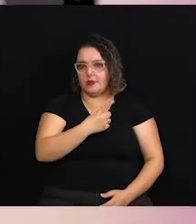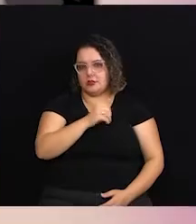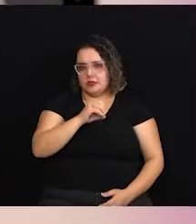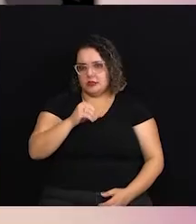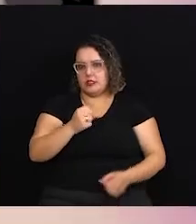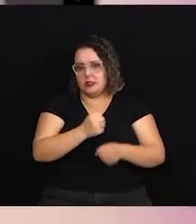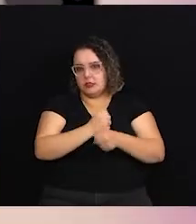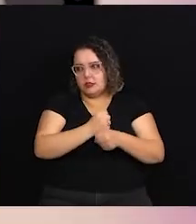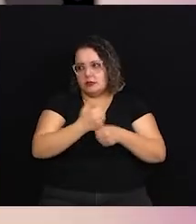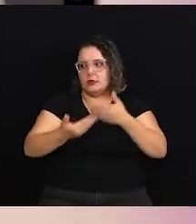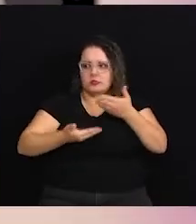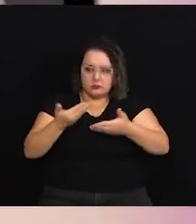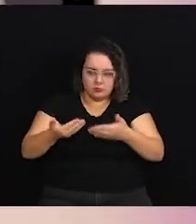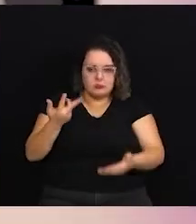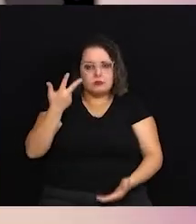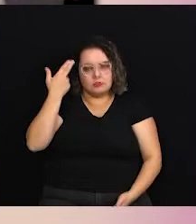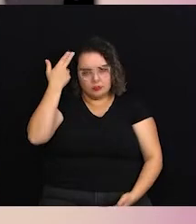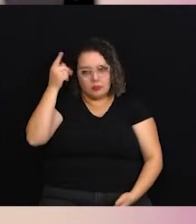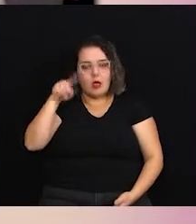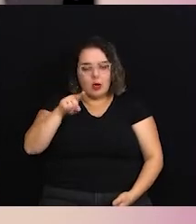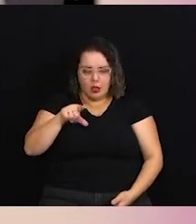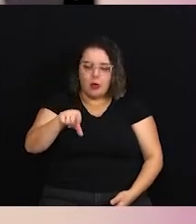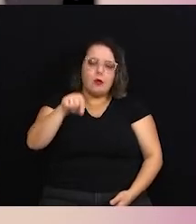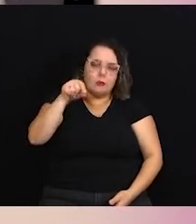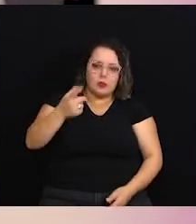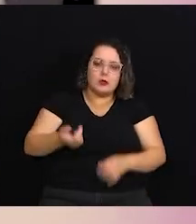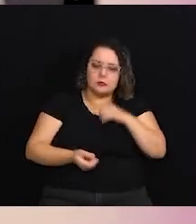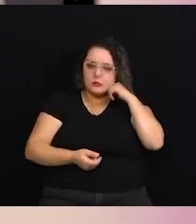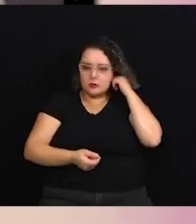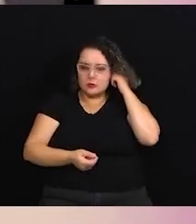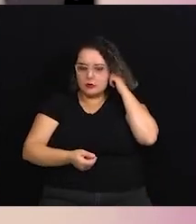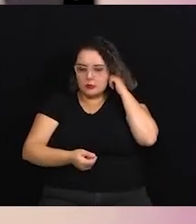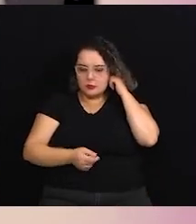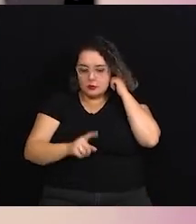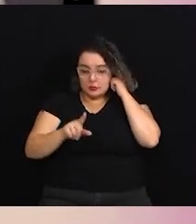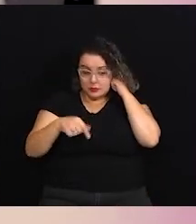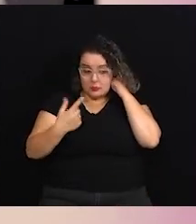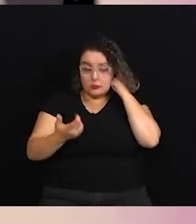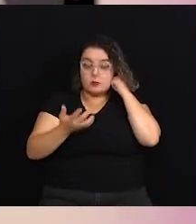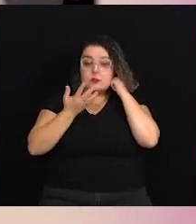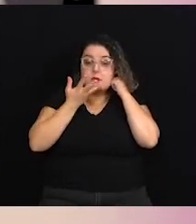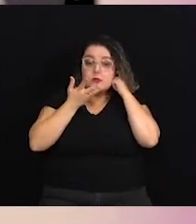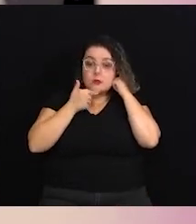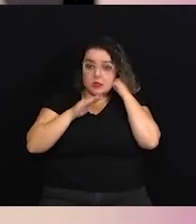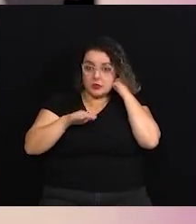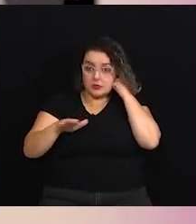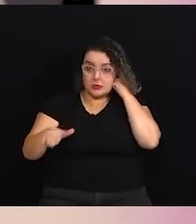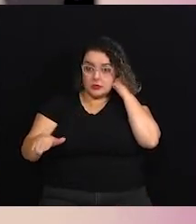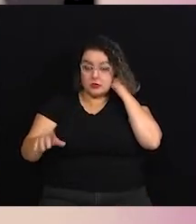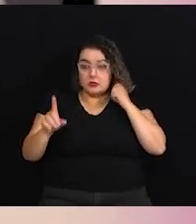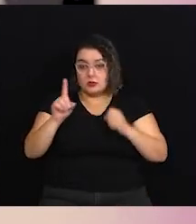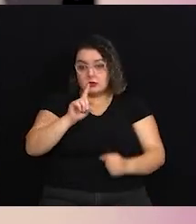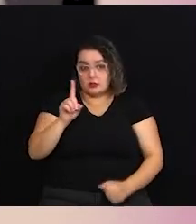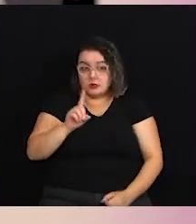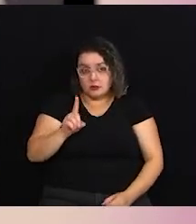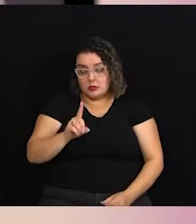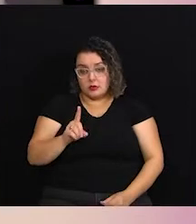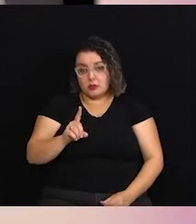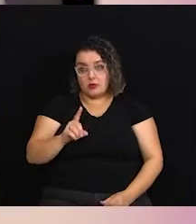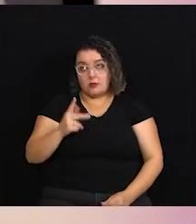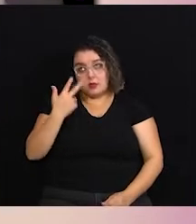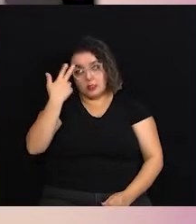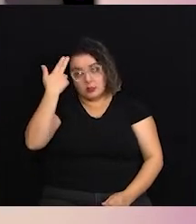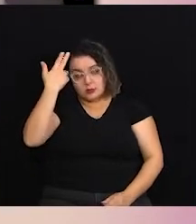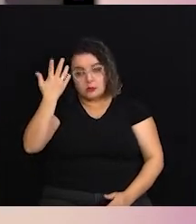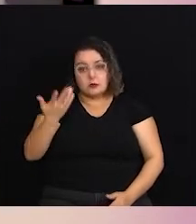anos então tratamento cirúrgico uma opção e também outra opção para as crianças que não são candidatas